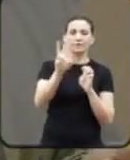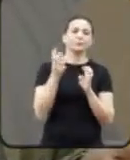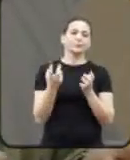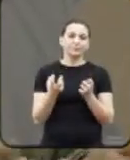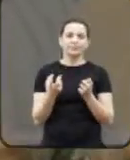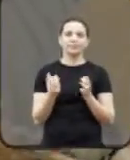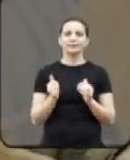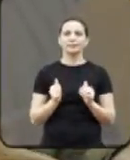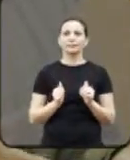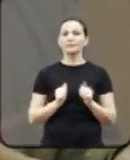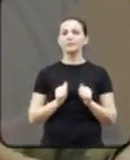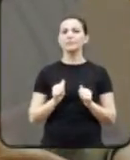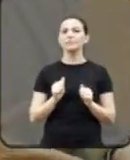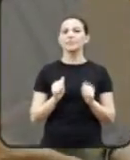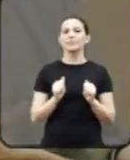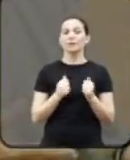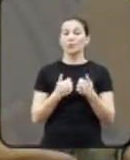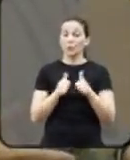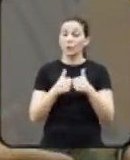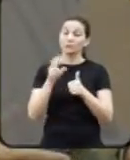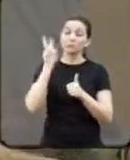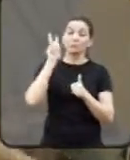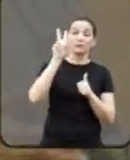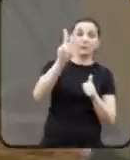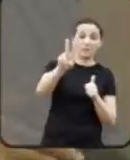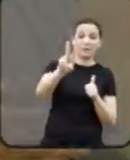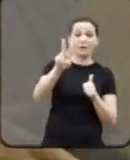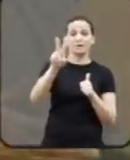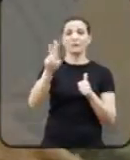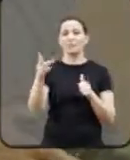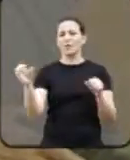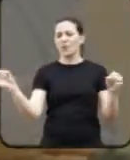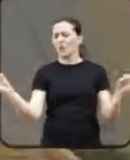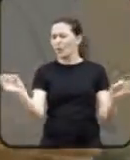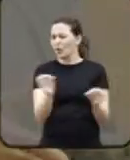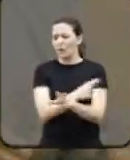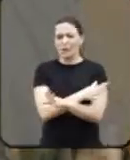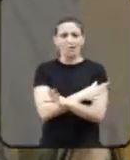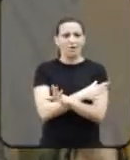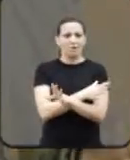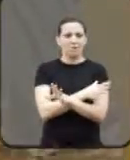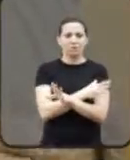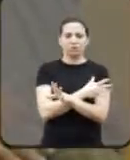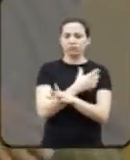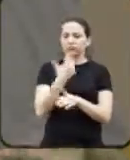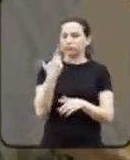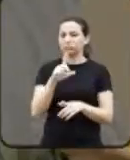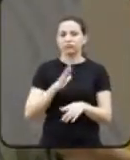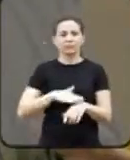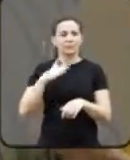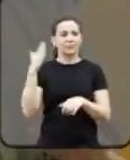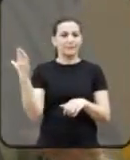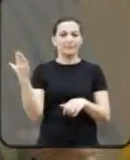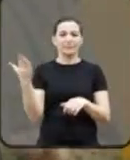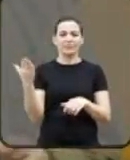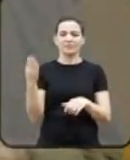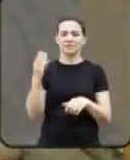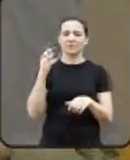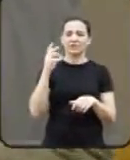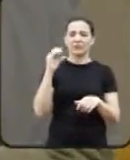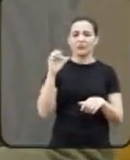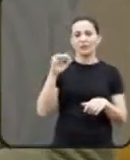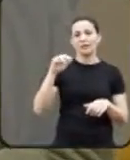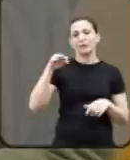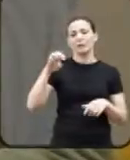né? Hoje não tem mais. Razão porque, até erroneamente, algumas administrações resolveram acabar com o trólebus, que foi